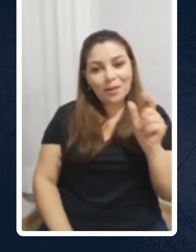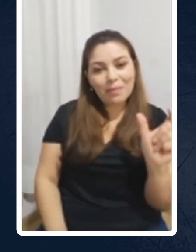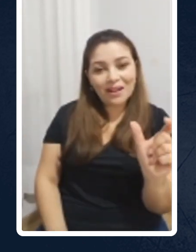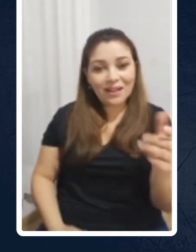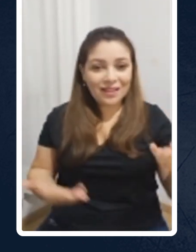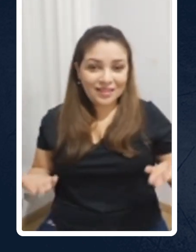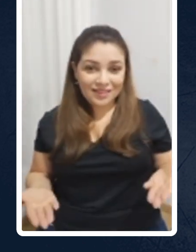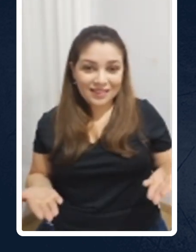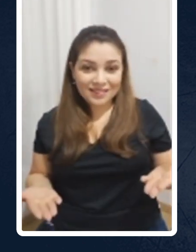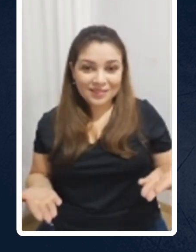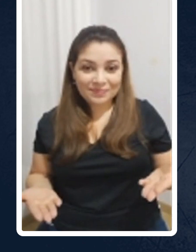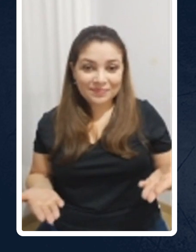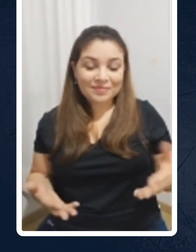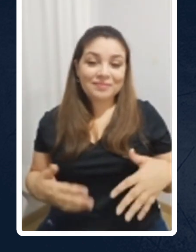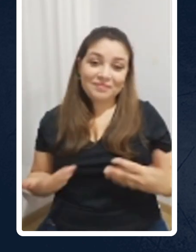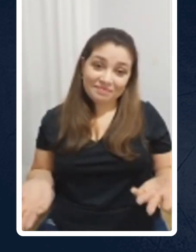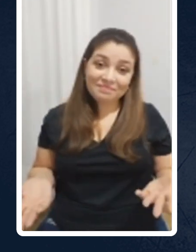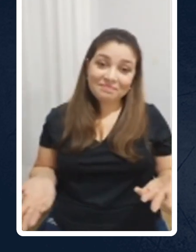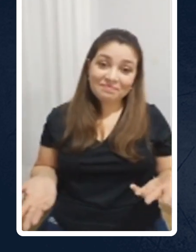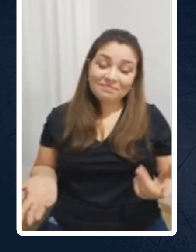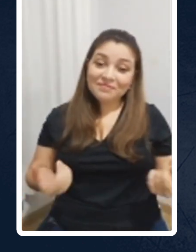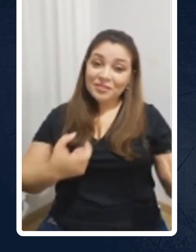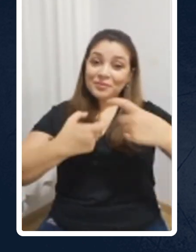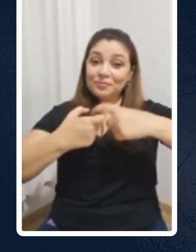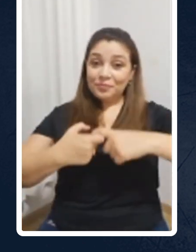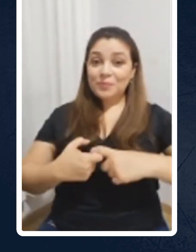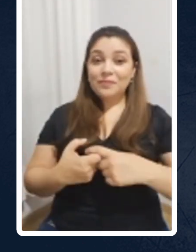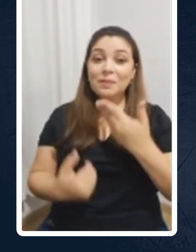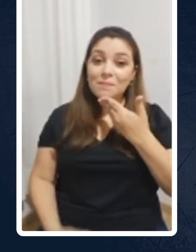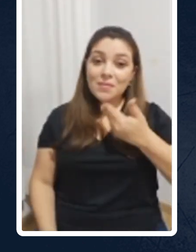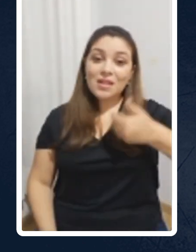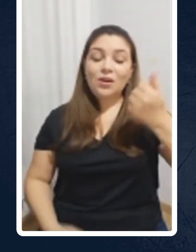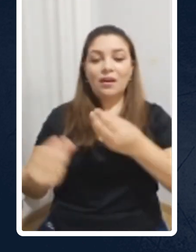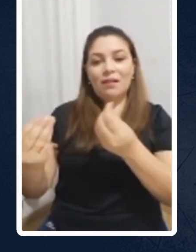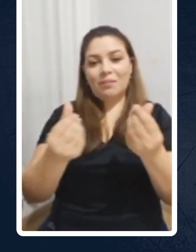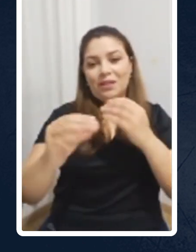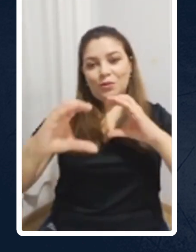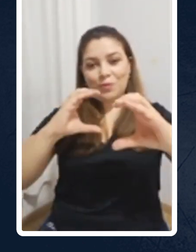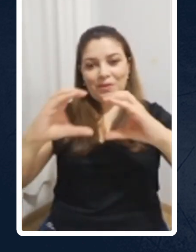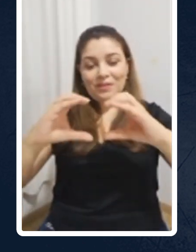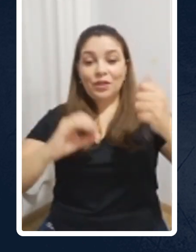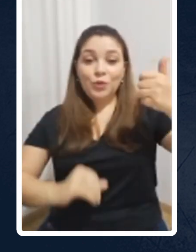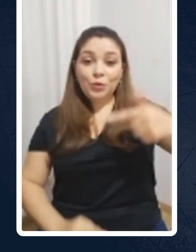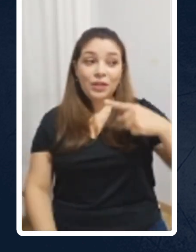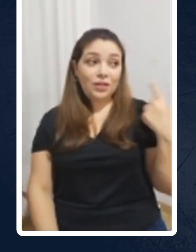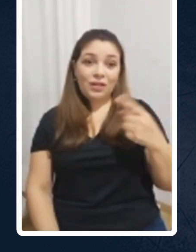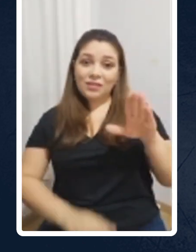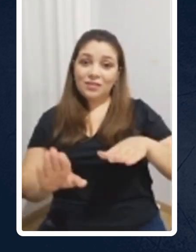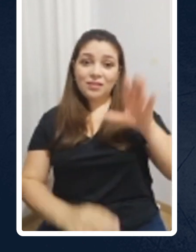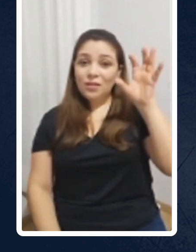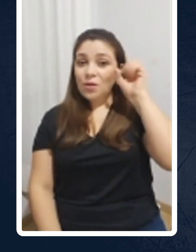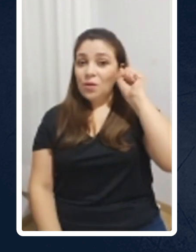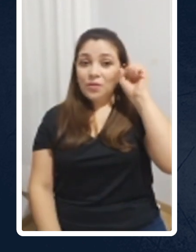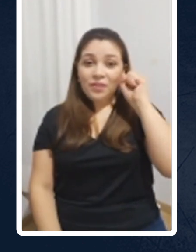Torna-o com muita mais habilidade de comunicação do que nós, ouvintes, que muitas vezes falamos de costa para a pessoa com